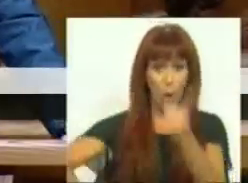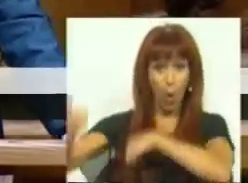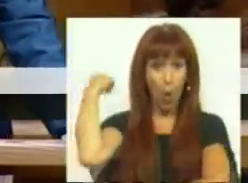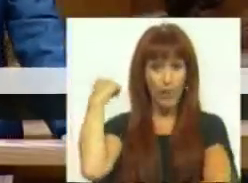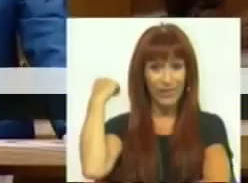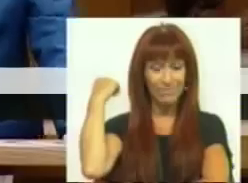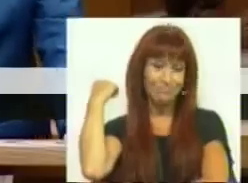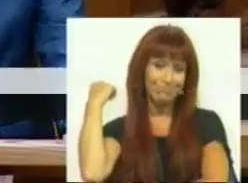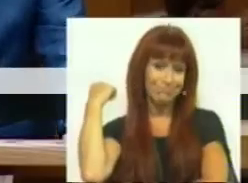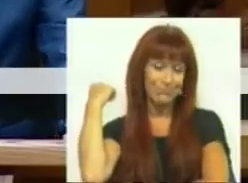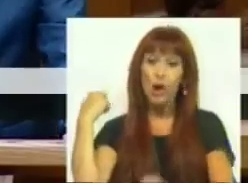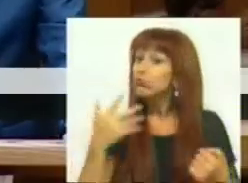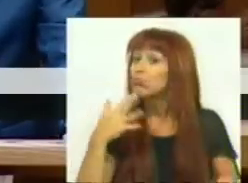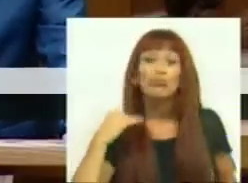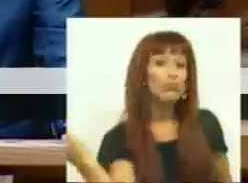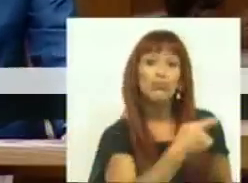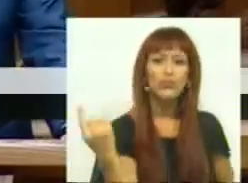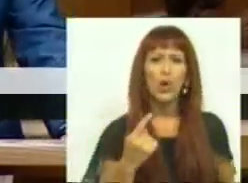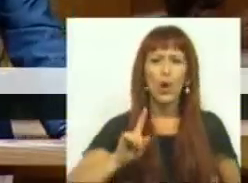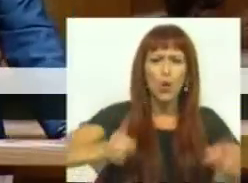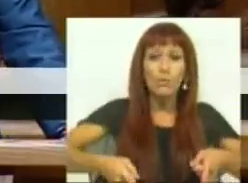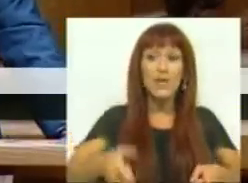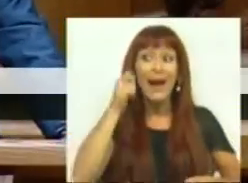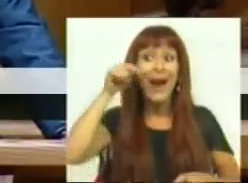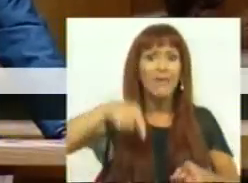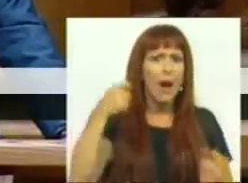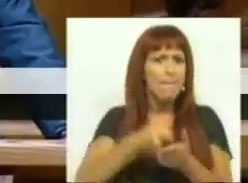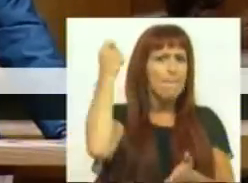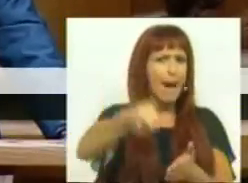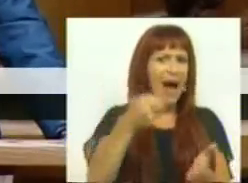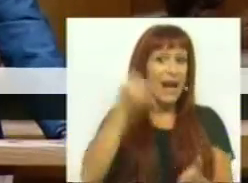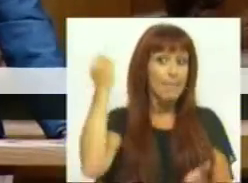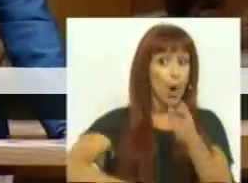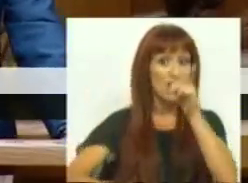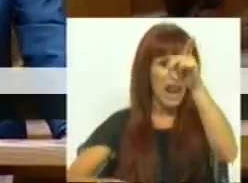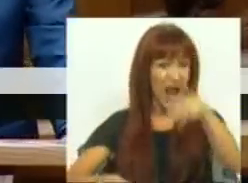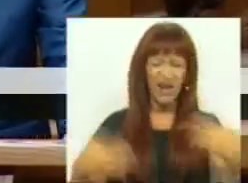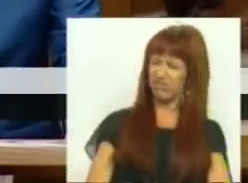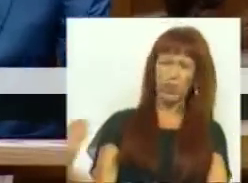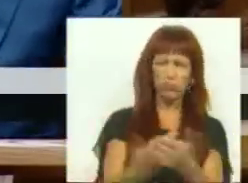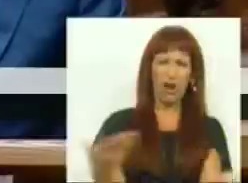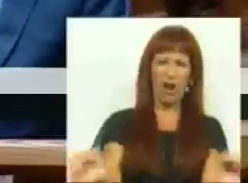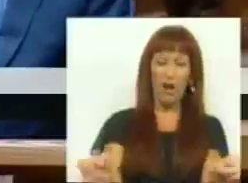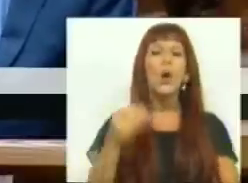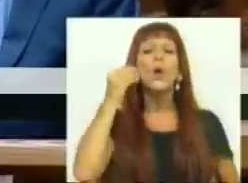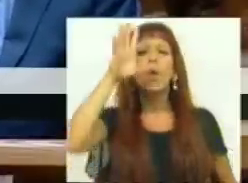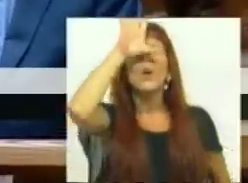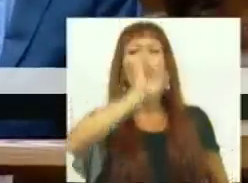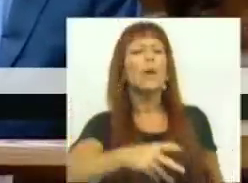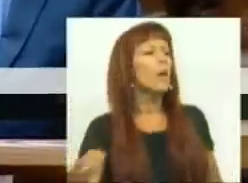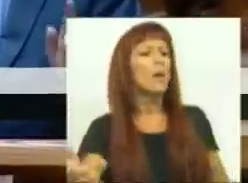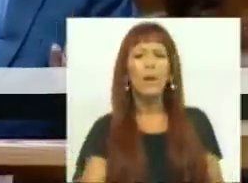ontem, todos, a começar por quem vai pagar estes impostos iníquos, como o